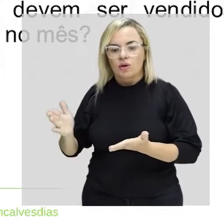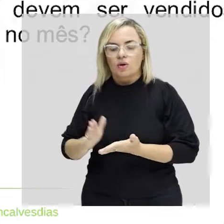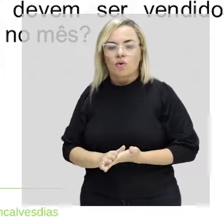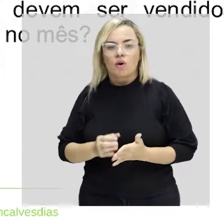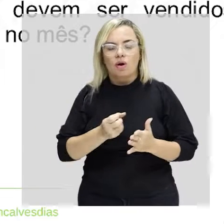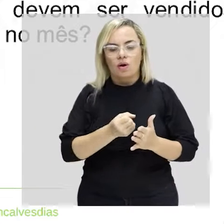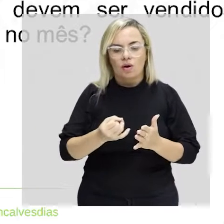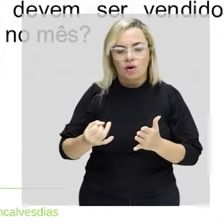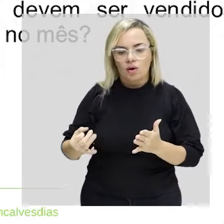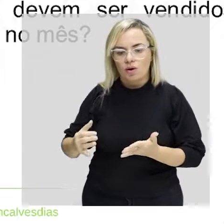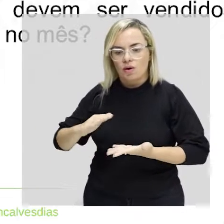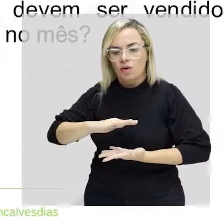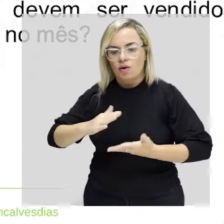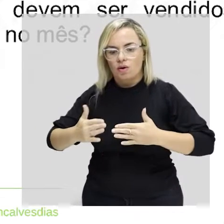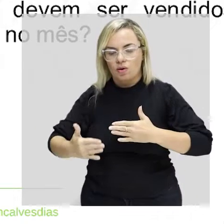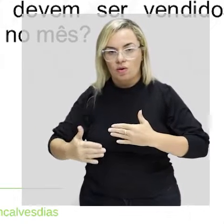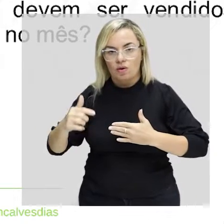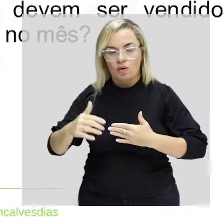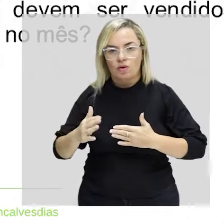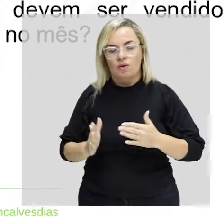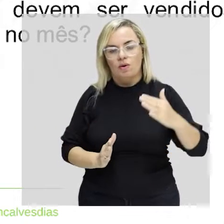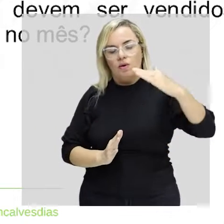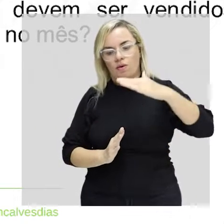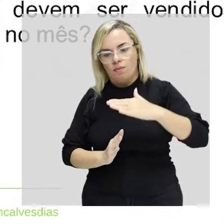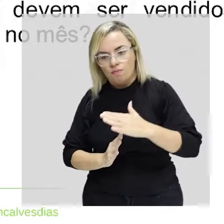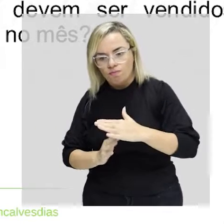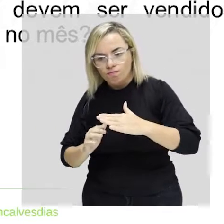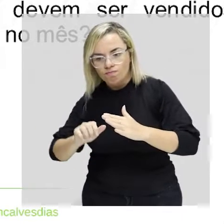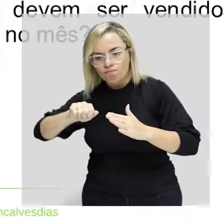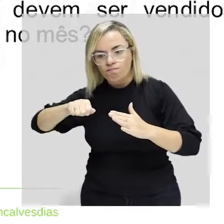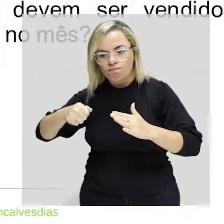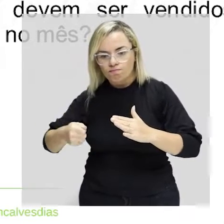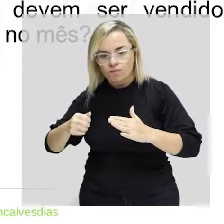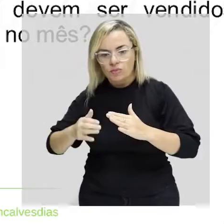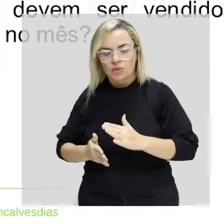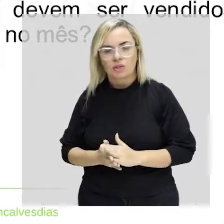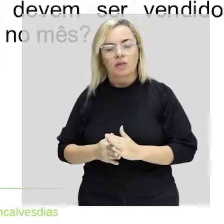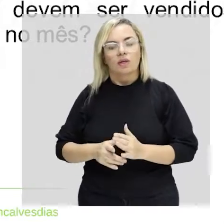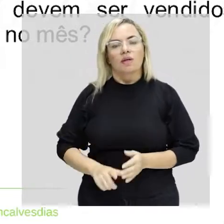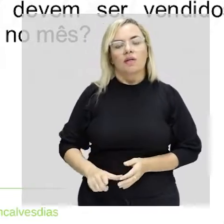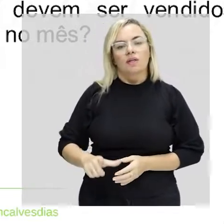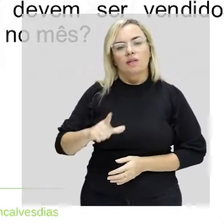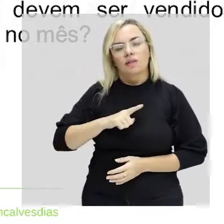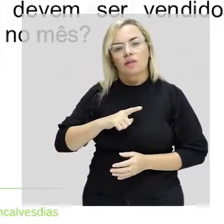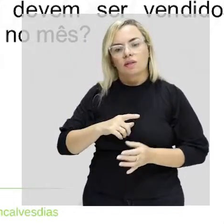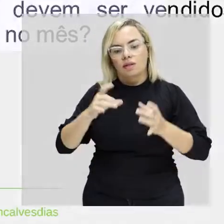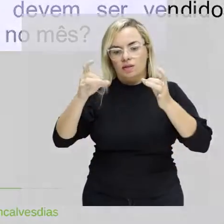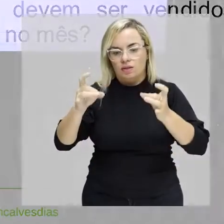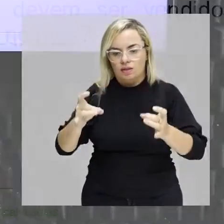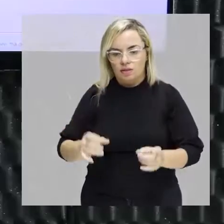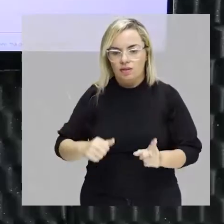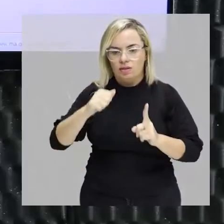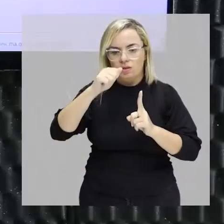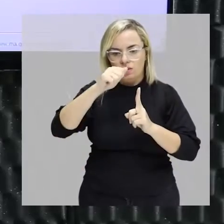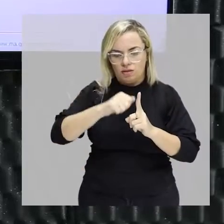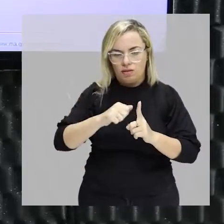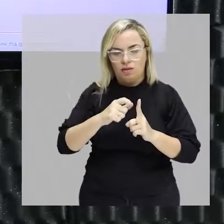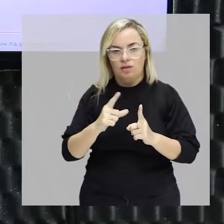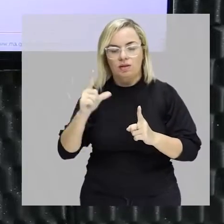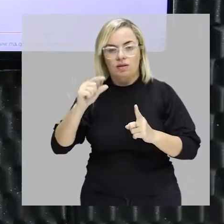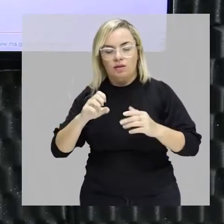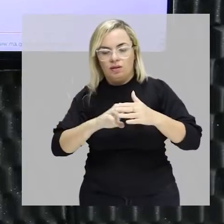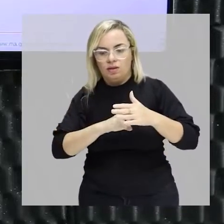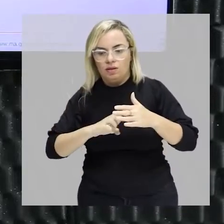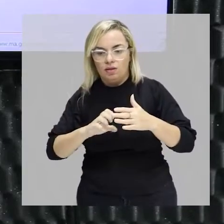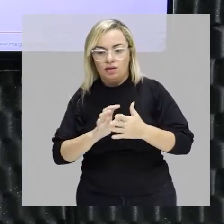de pacotes de chaveiros que devem ser vendidos mensalmente para que essa